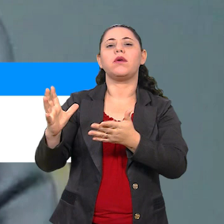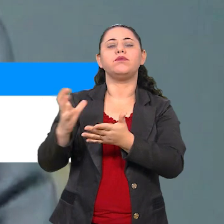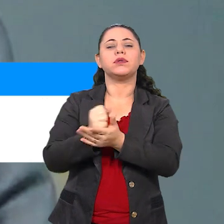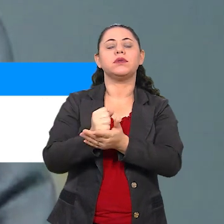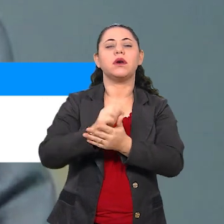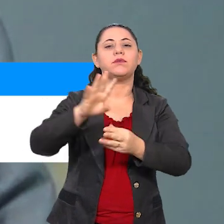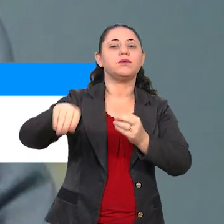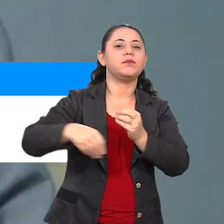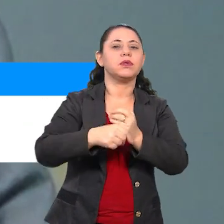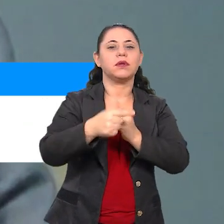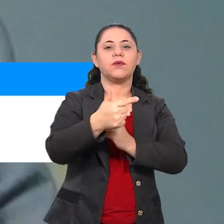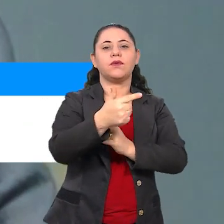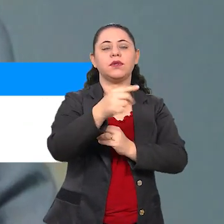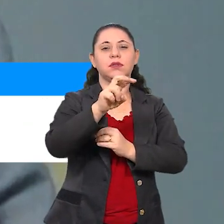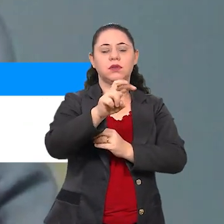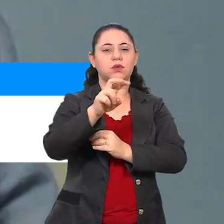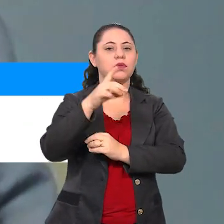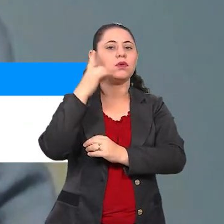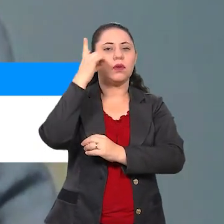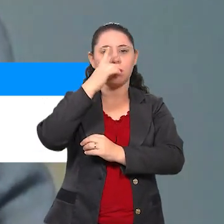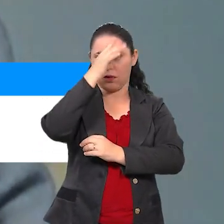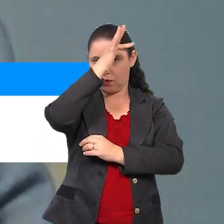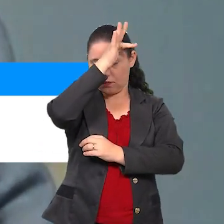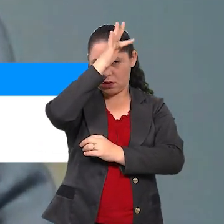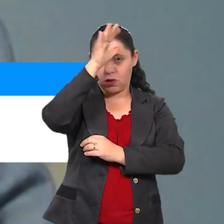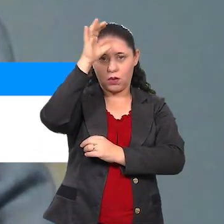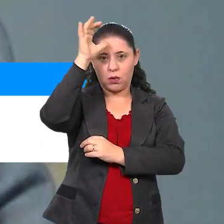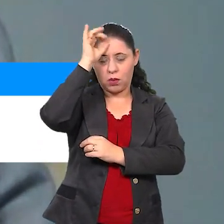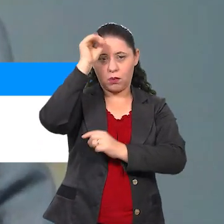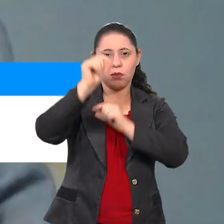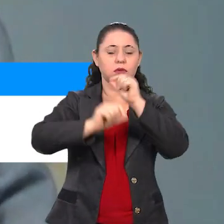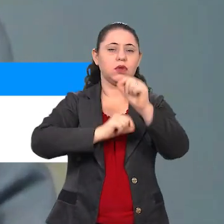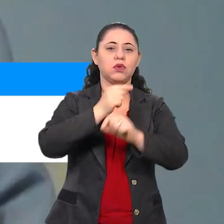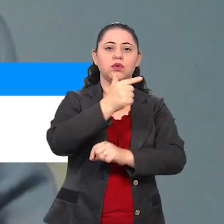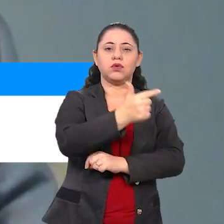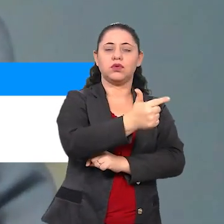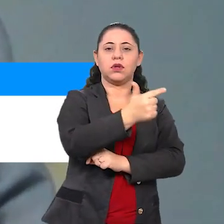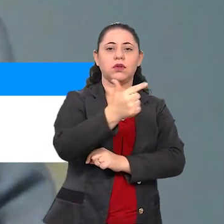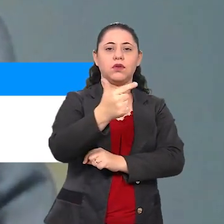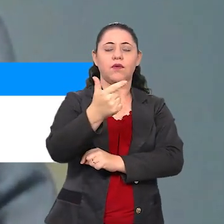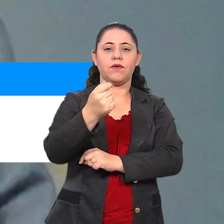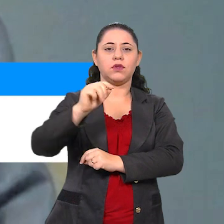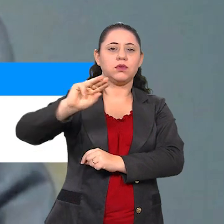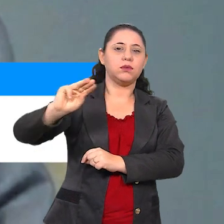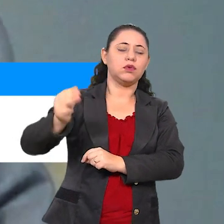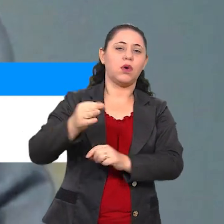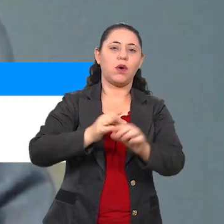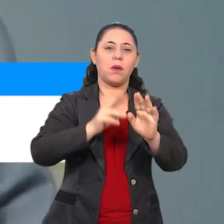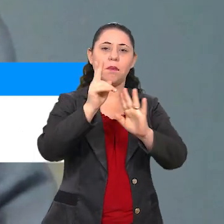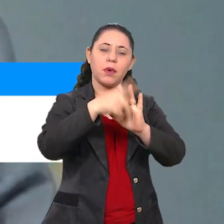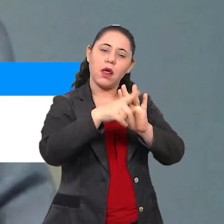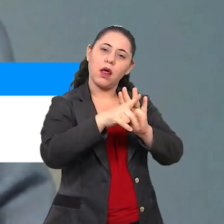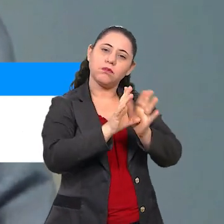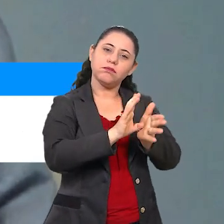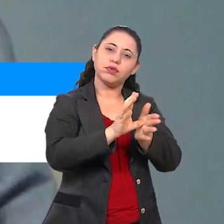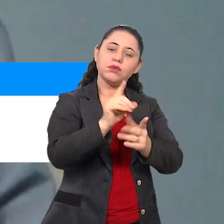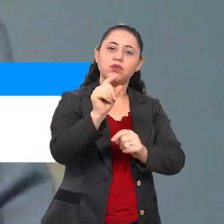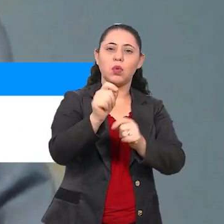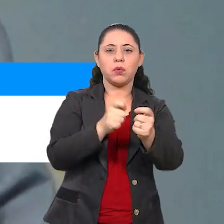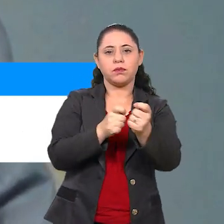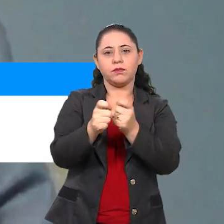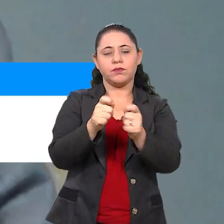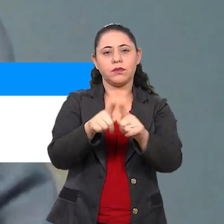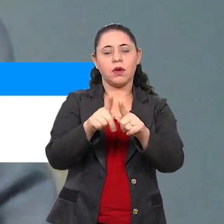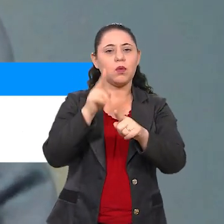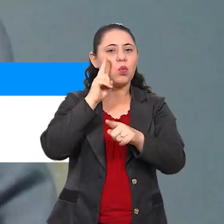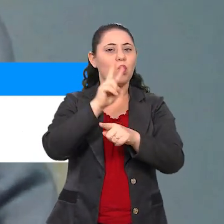emenda modificativa número 25, de autoria do deputado Felipe Orr, que destina 220 milhões de reais para o planejamento,